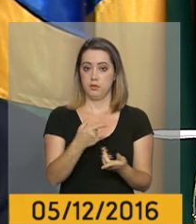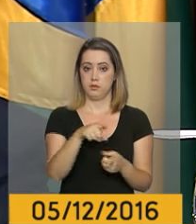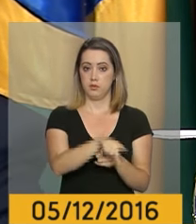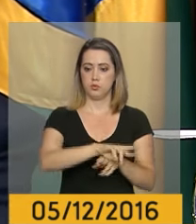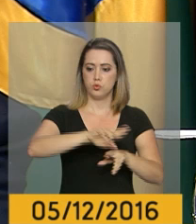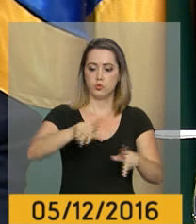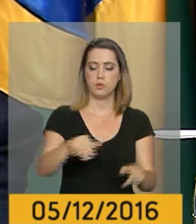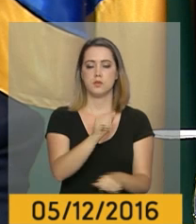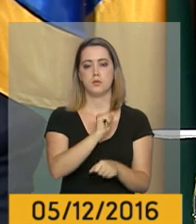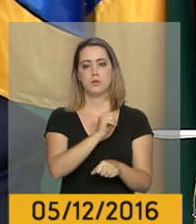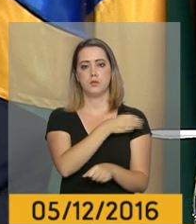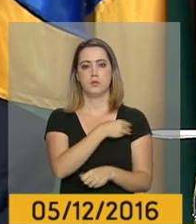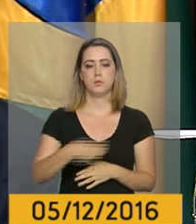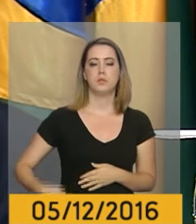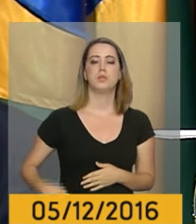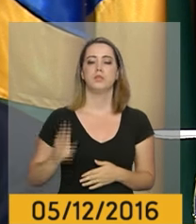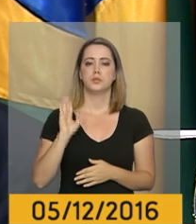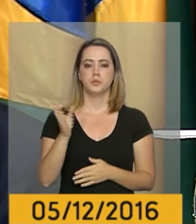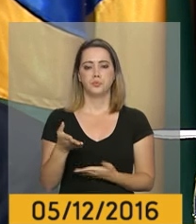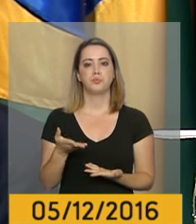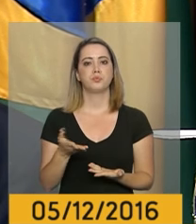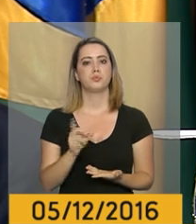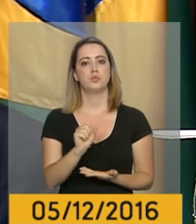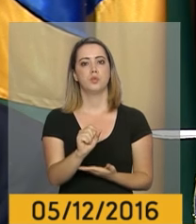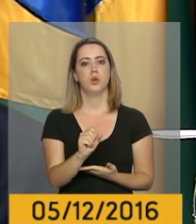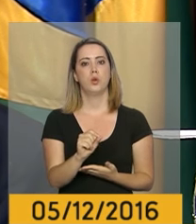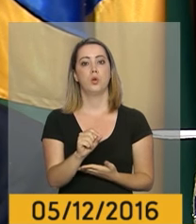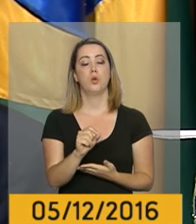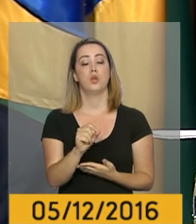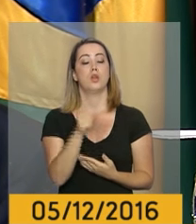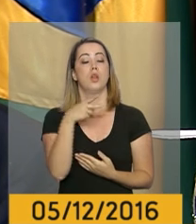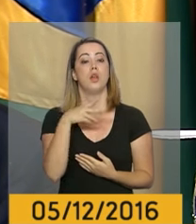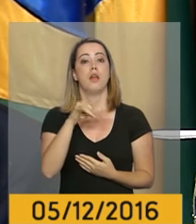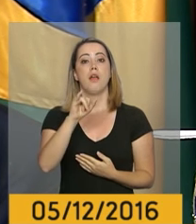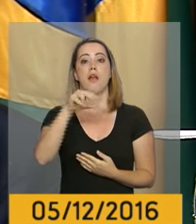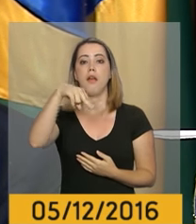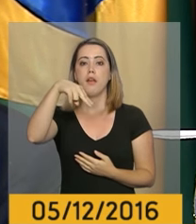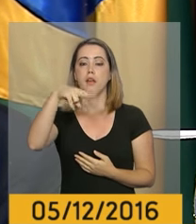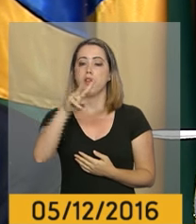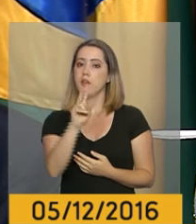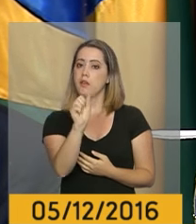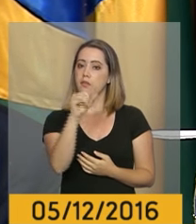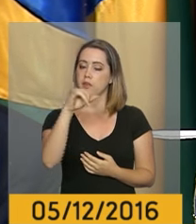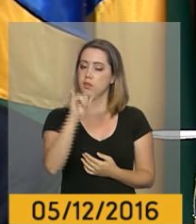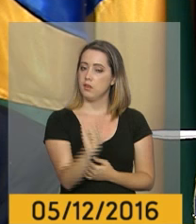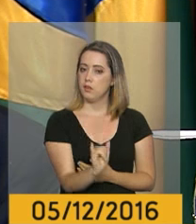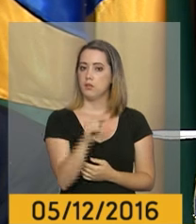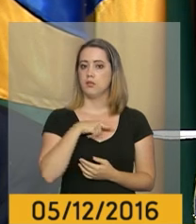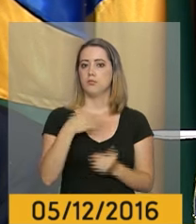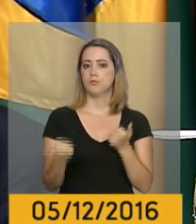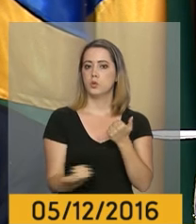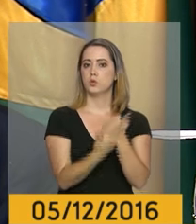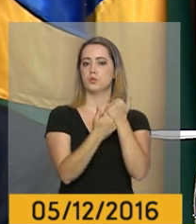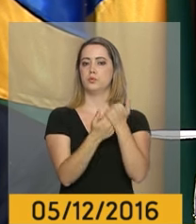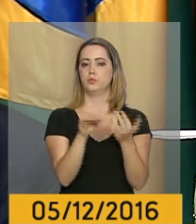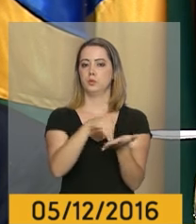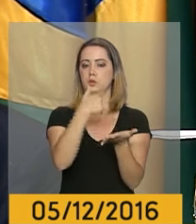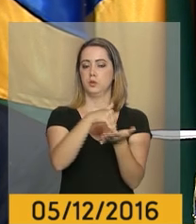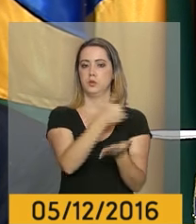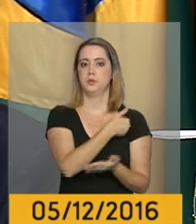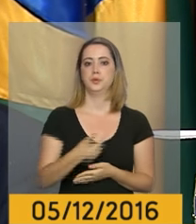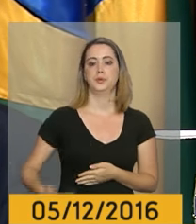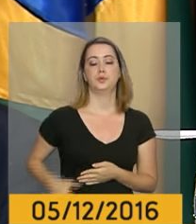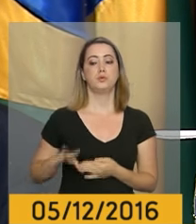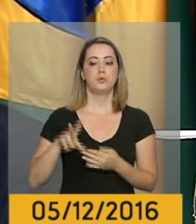ministro Ronaldo, a Dra. Ivani, que substitui o secretária de governo, enfim, todos